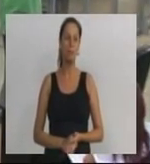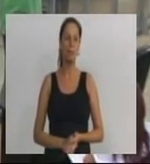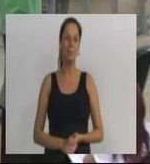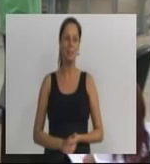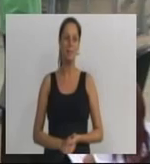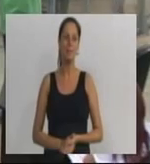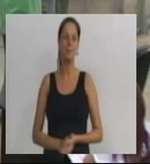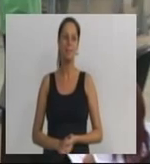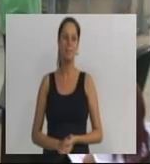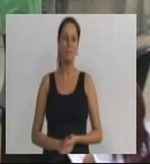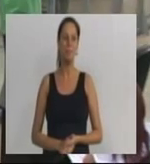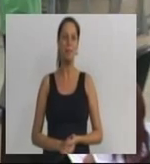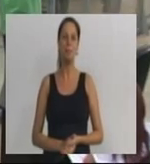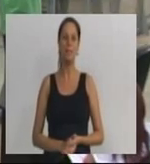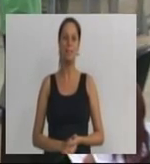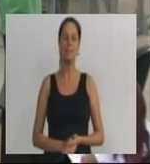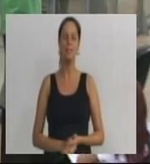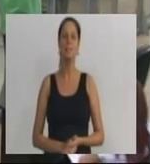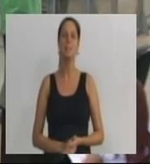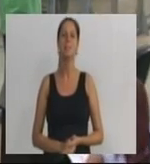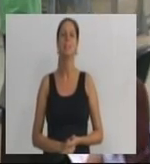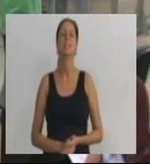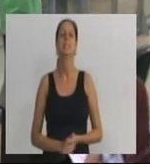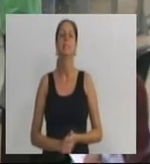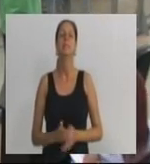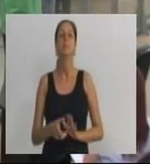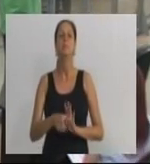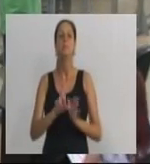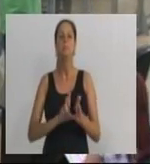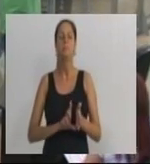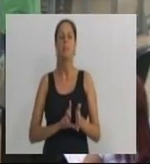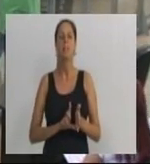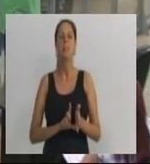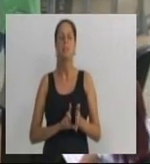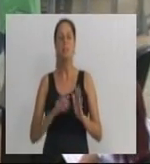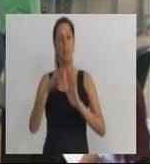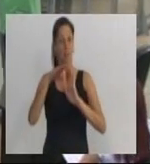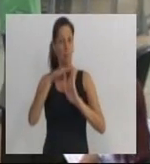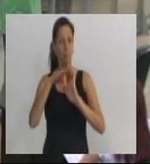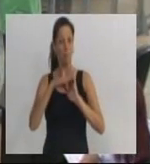Senhores vereadores, vamos antes da nossa pauta